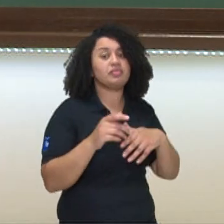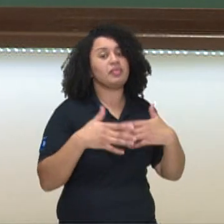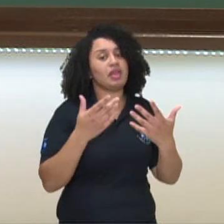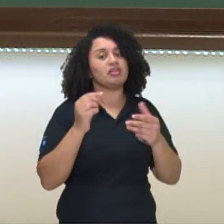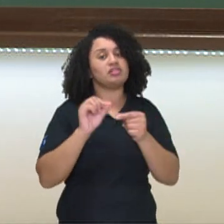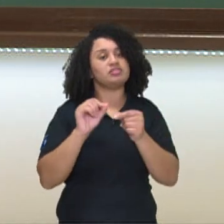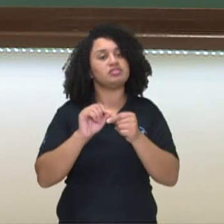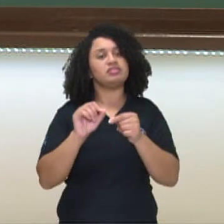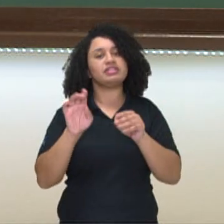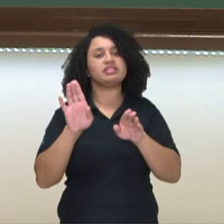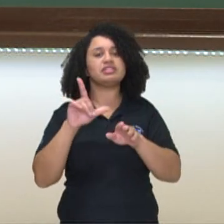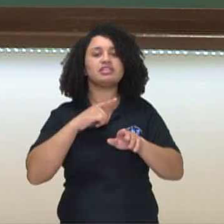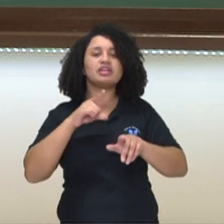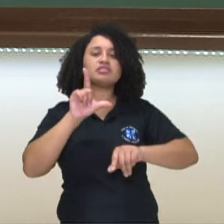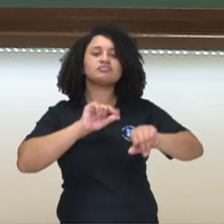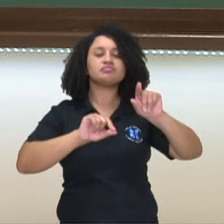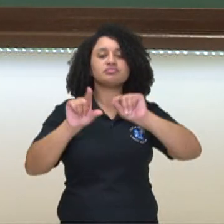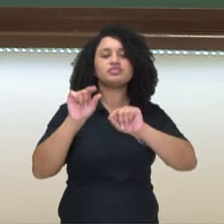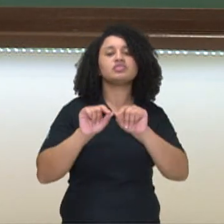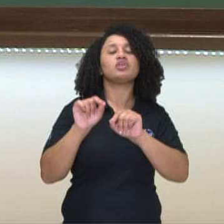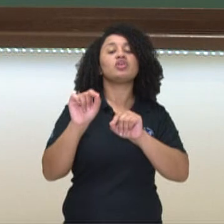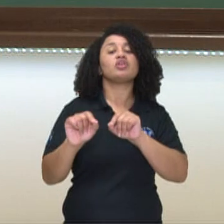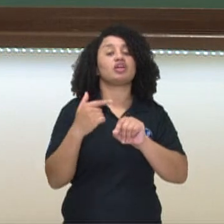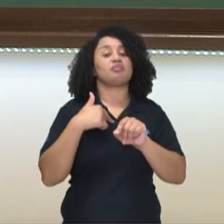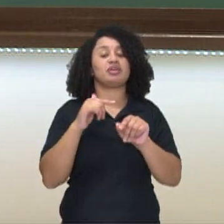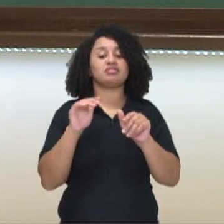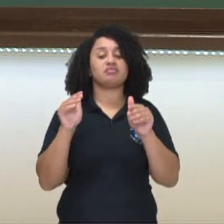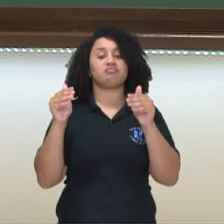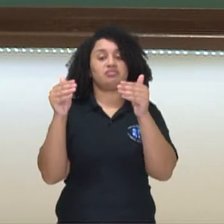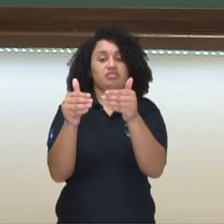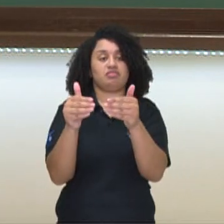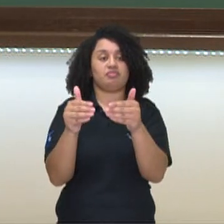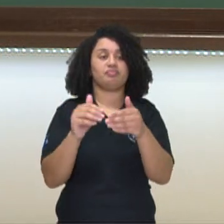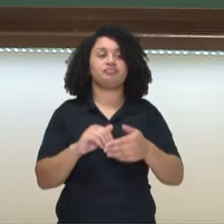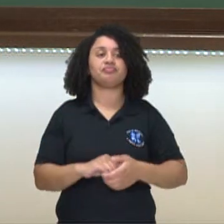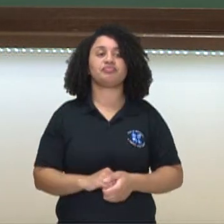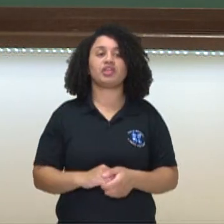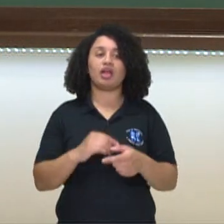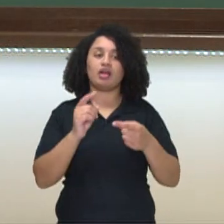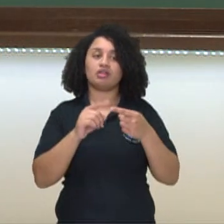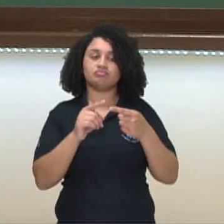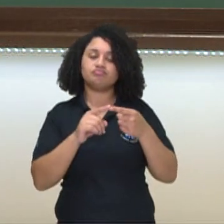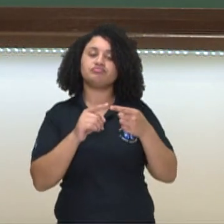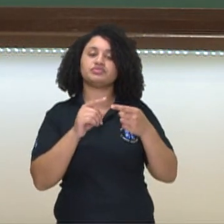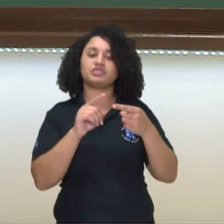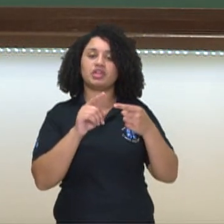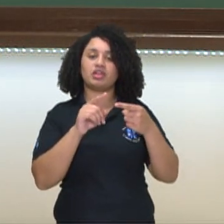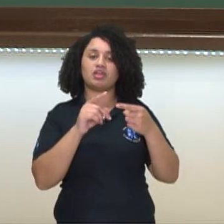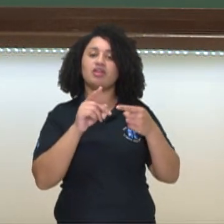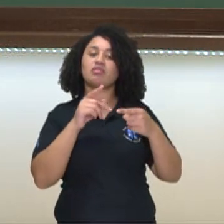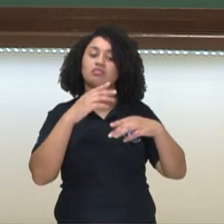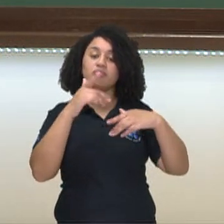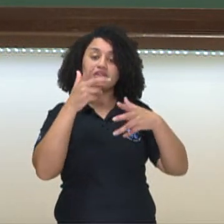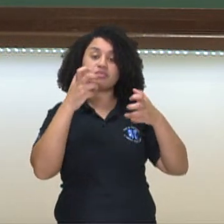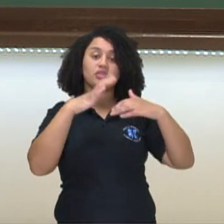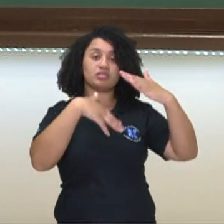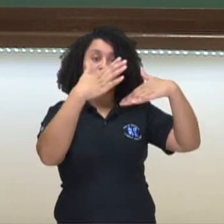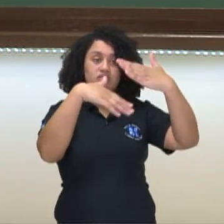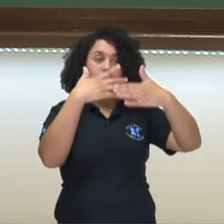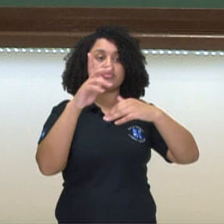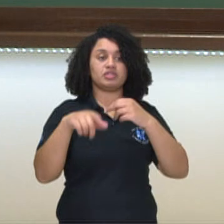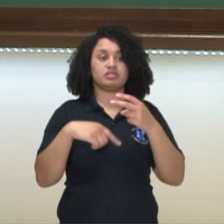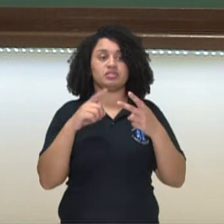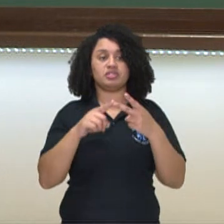buscando alternativas cada vez mais específicas. De início, observou-se, como já mencionado, o desenvolvimento,